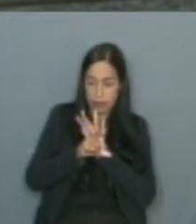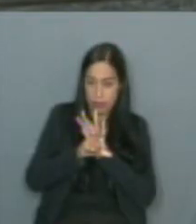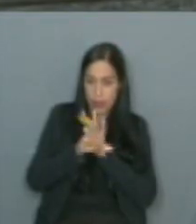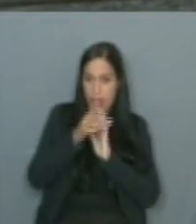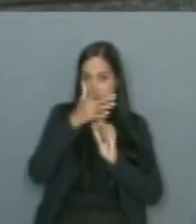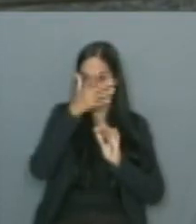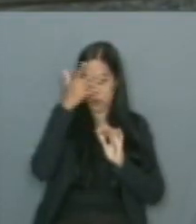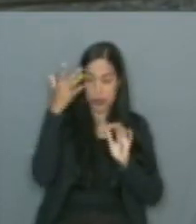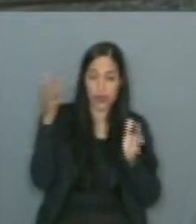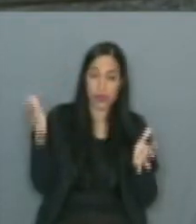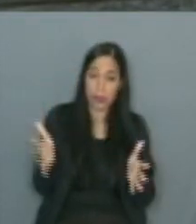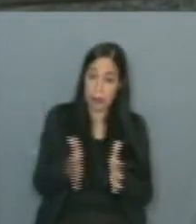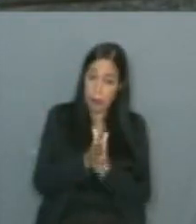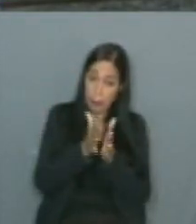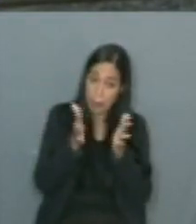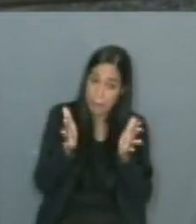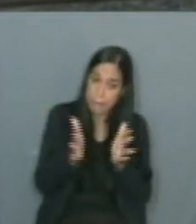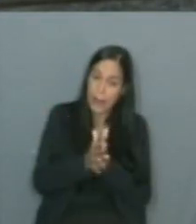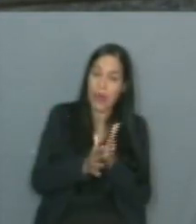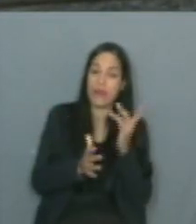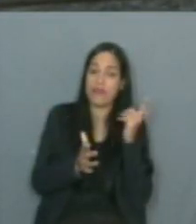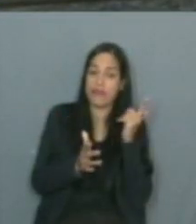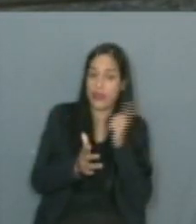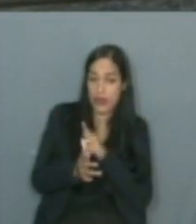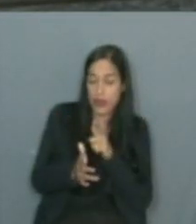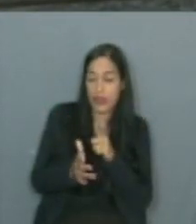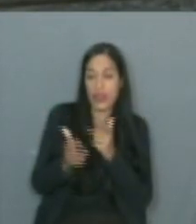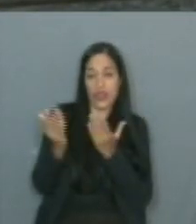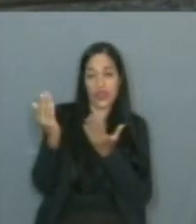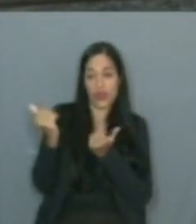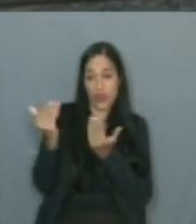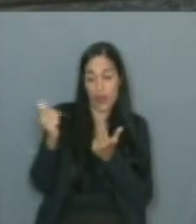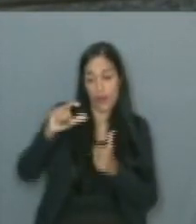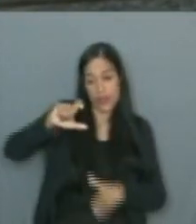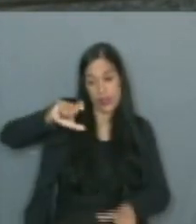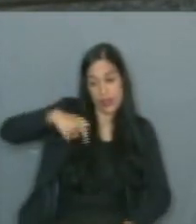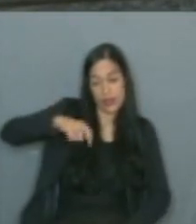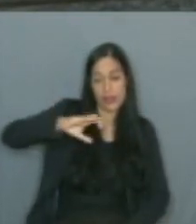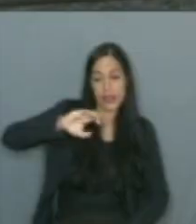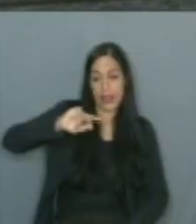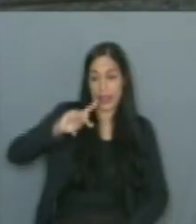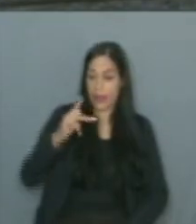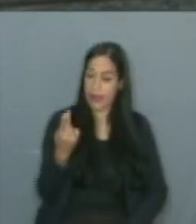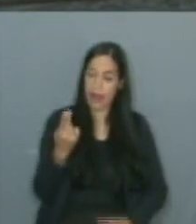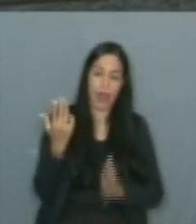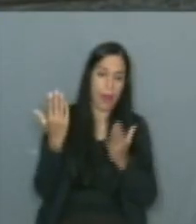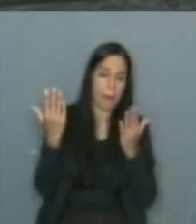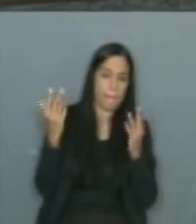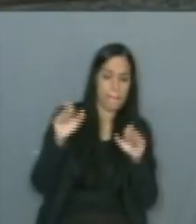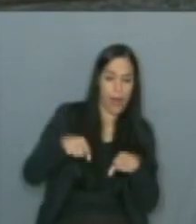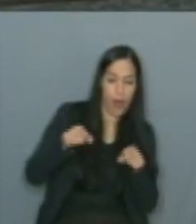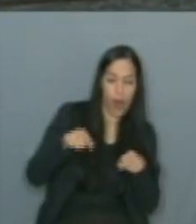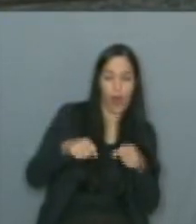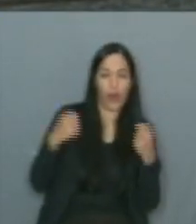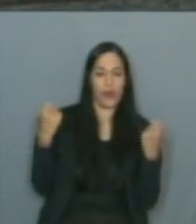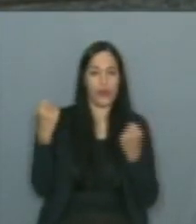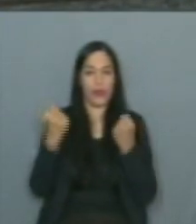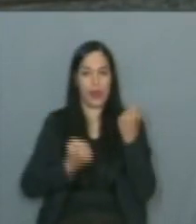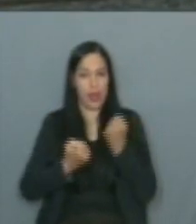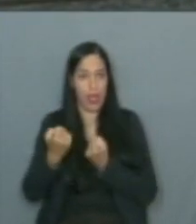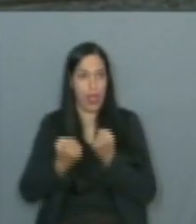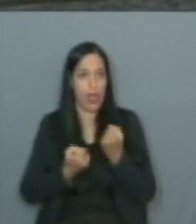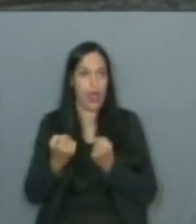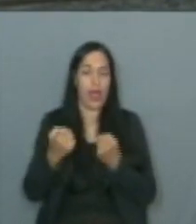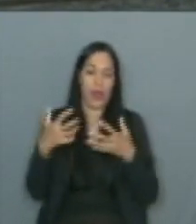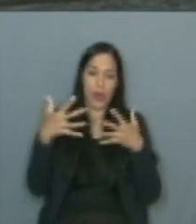pessoas pobres. Um jovem vai poder tirar sua CNH, seja para dirigir moto, seja para dirigir carro, seja para